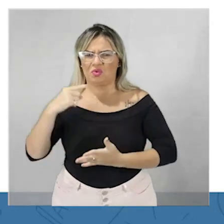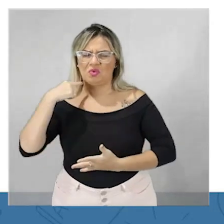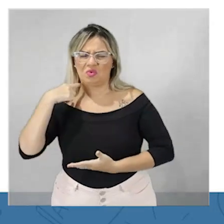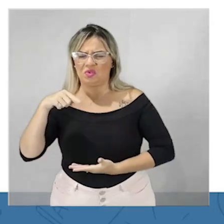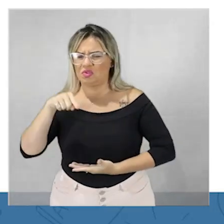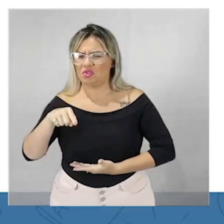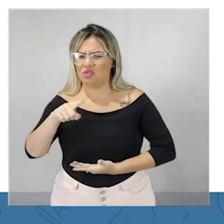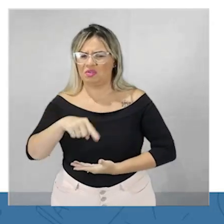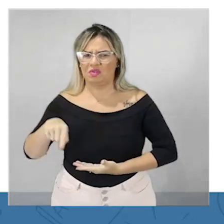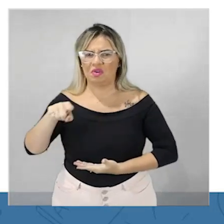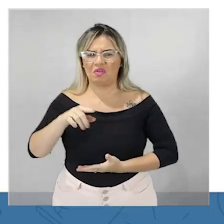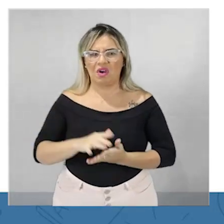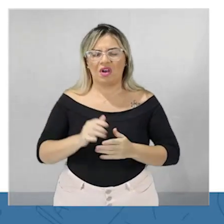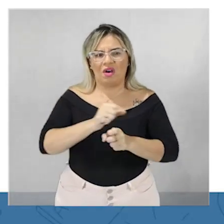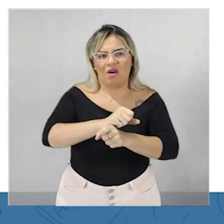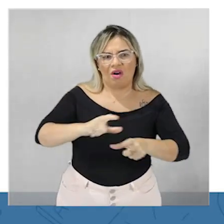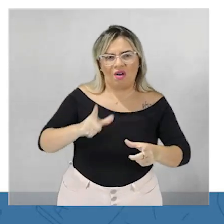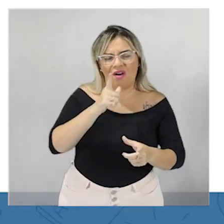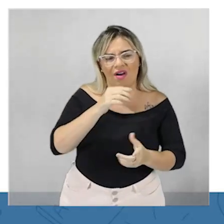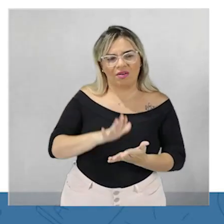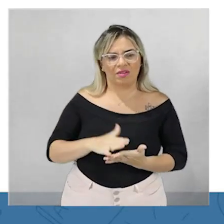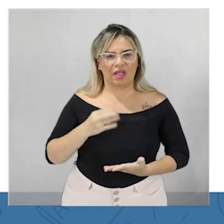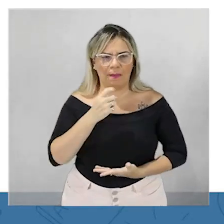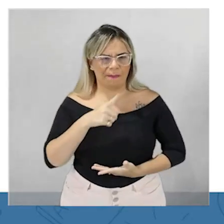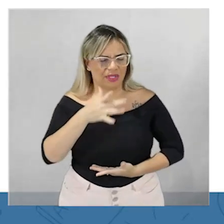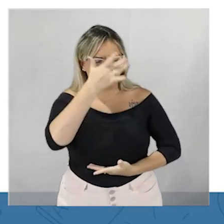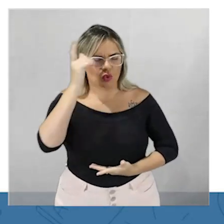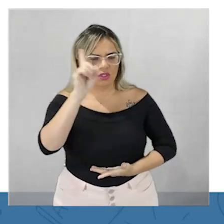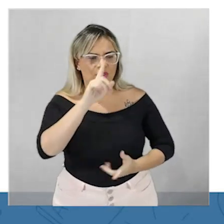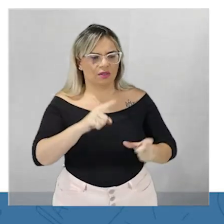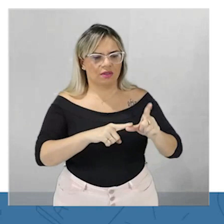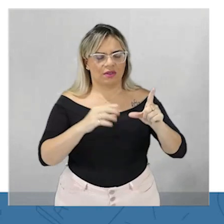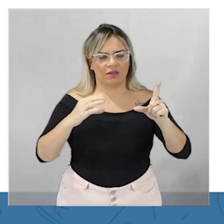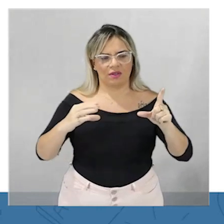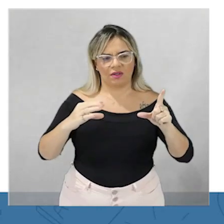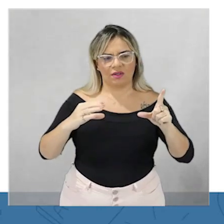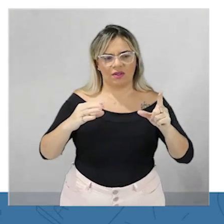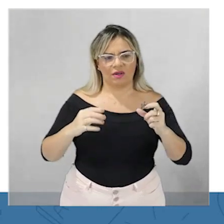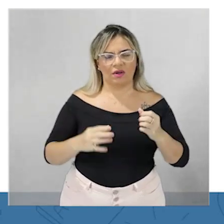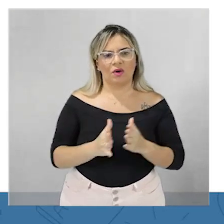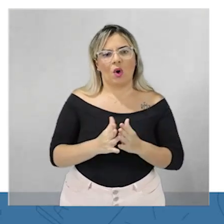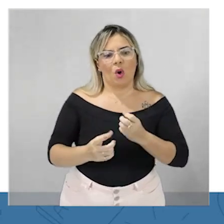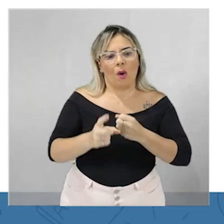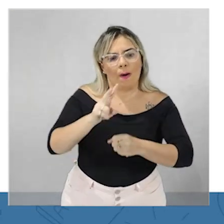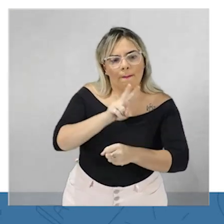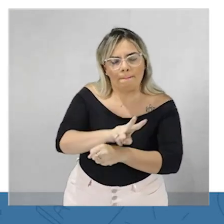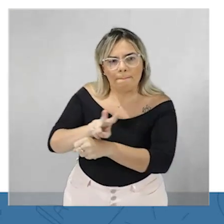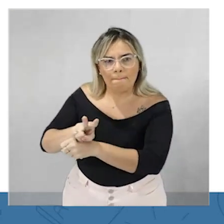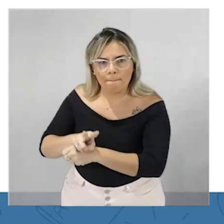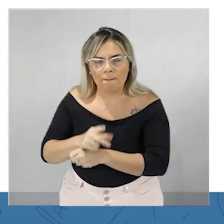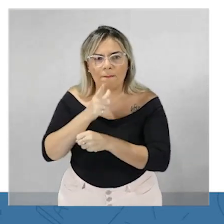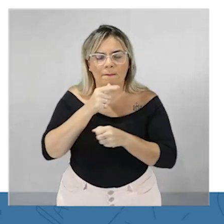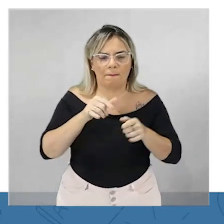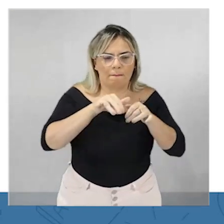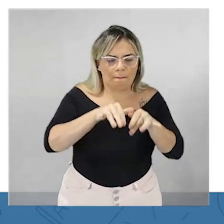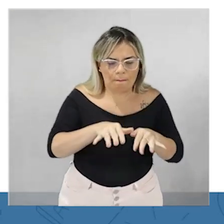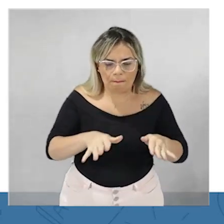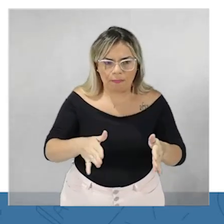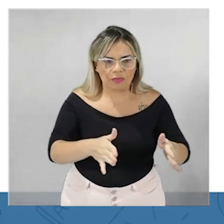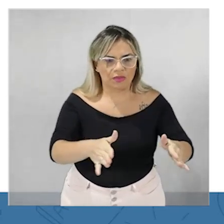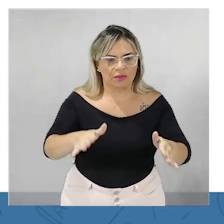dessas pessoas? Letra C, proteger mananciais de rios, ou seja, proteger as áreas de rios, a